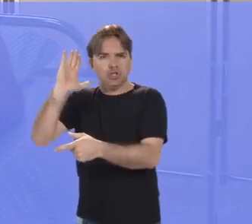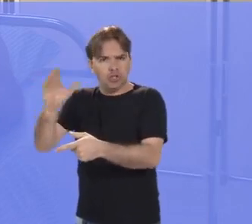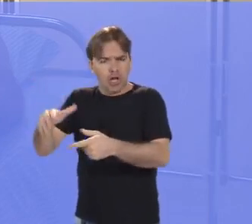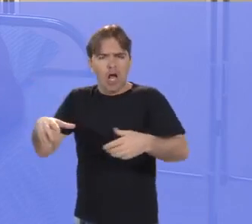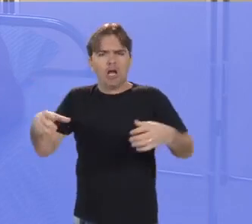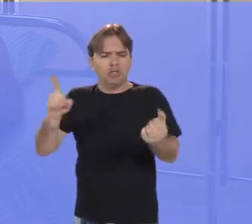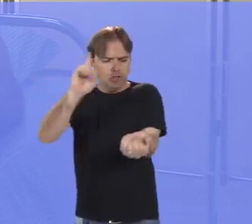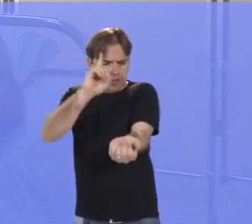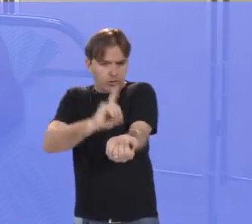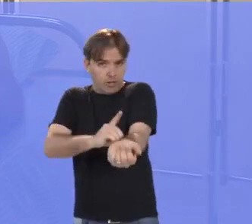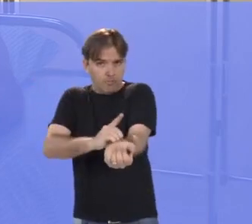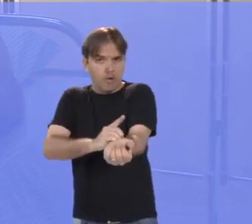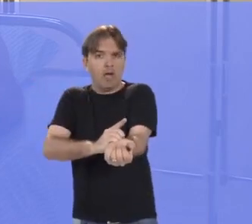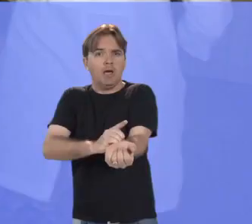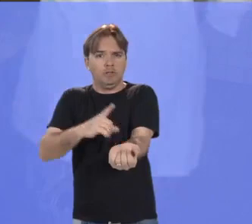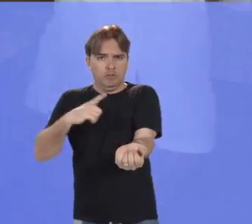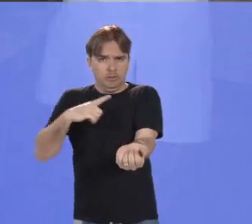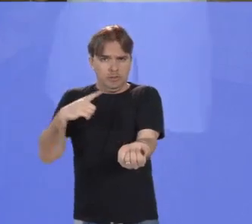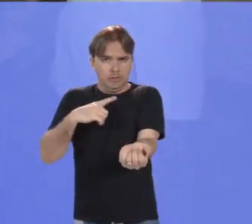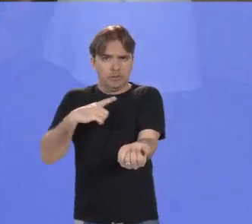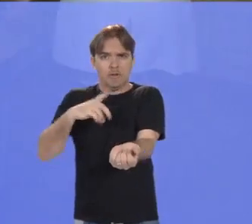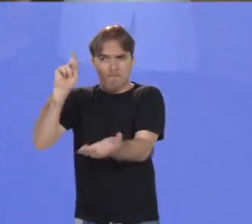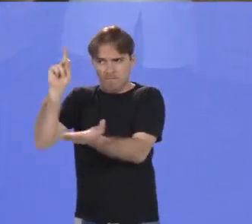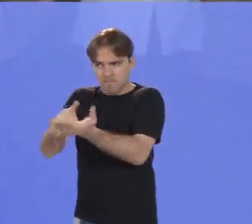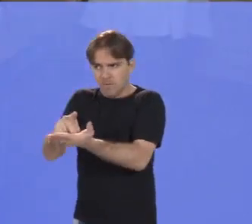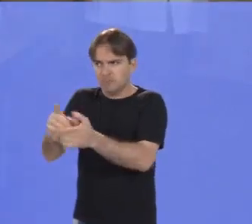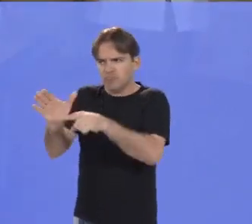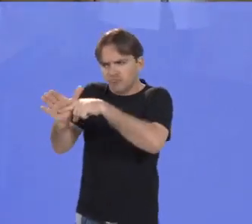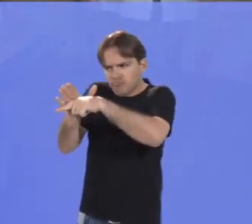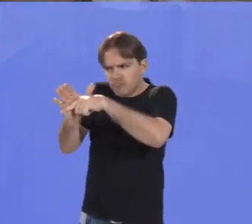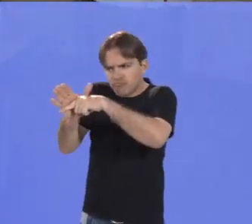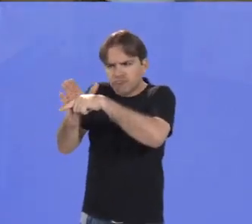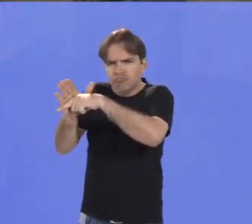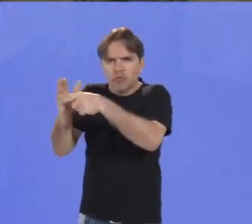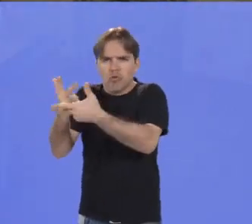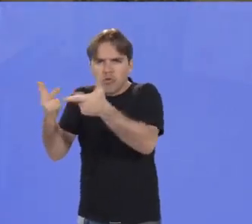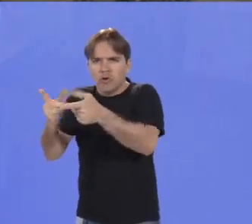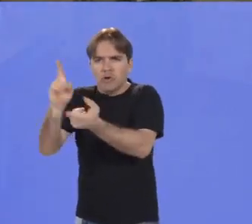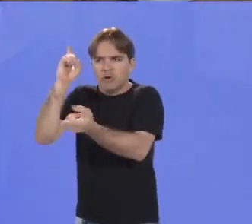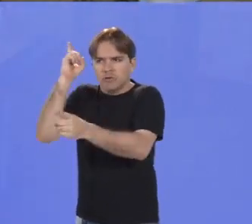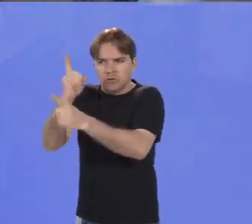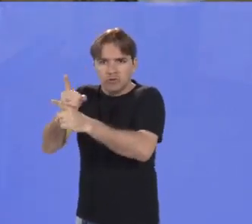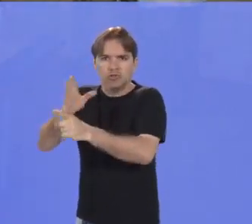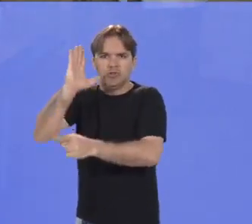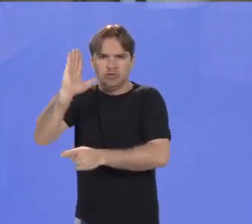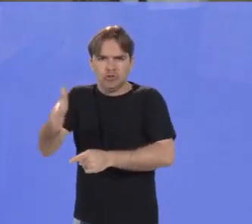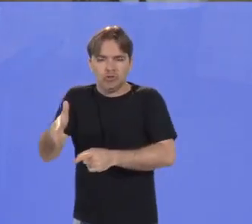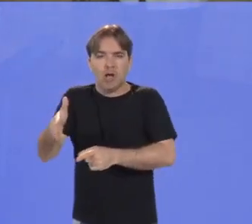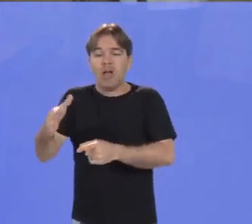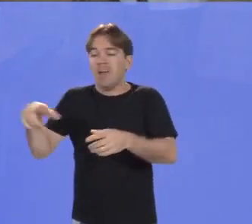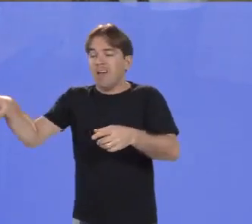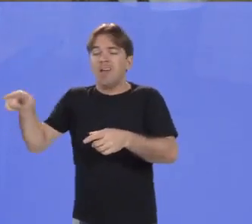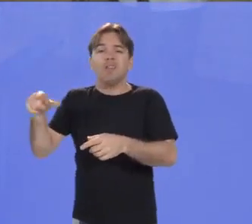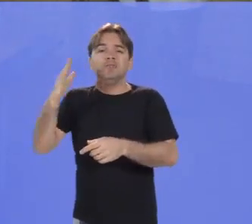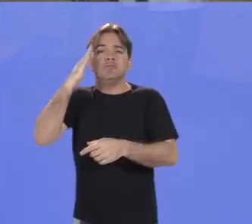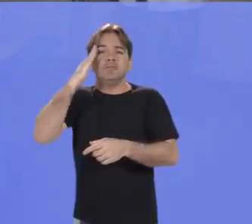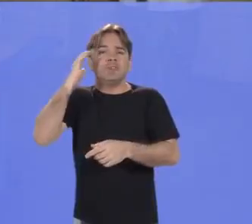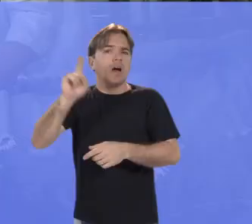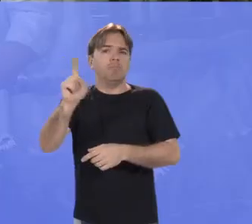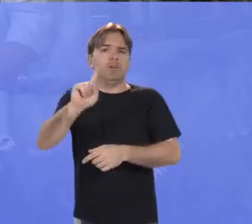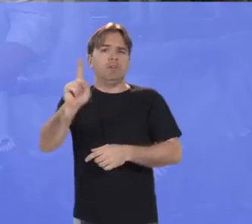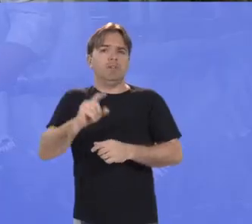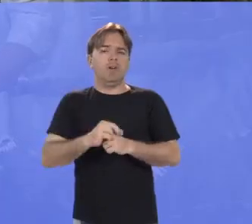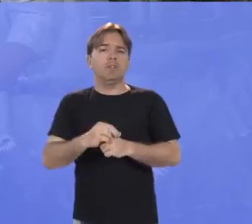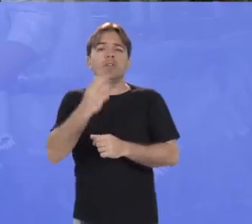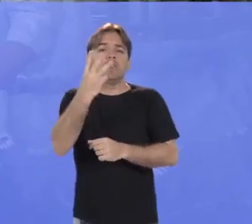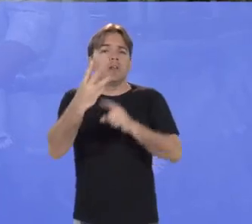com diabetes, né, com a nossa pesquisa, com os nossos exames laboratoriais. E uma coisa que a gente percebeu também é que desses indígenas, apenas 3 sabiam